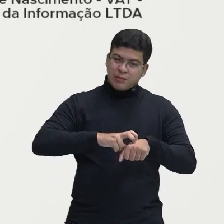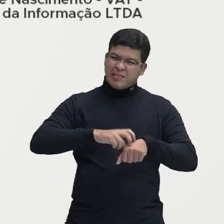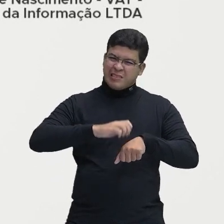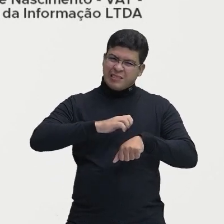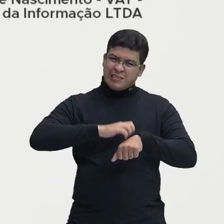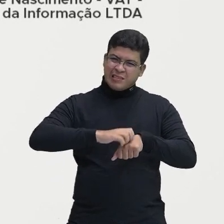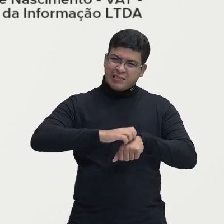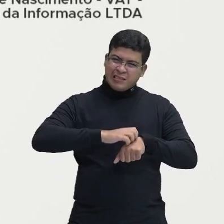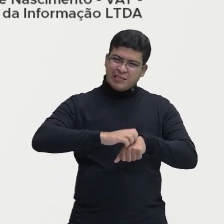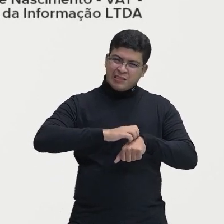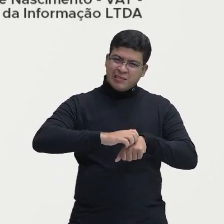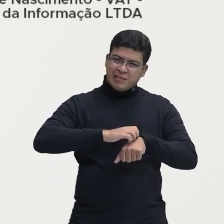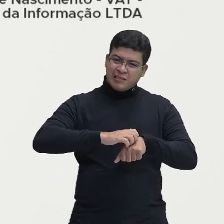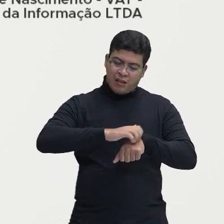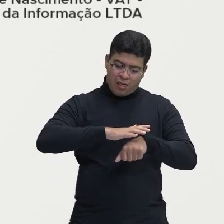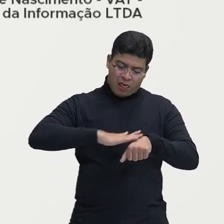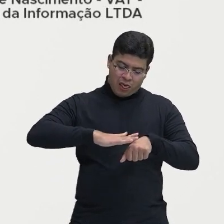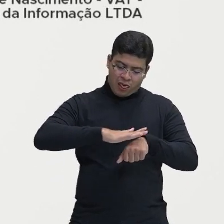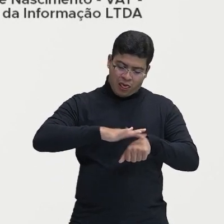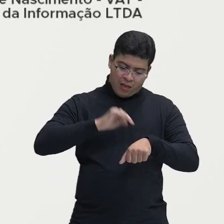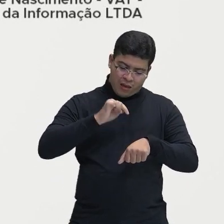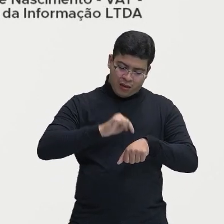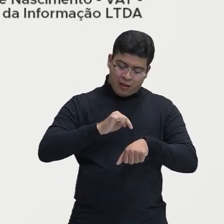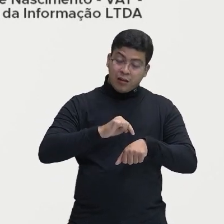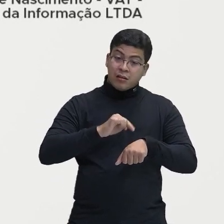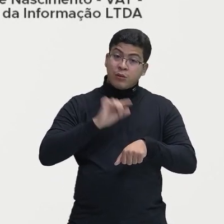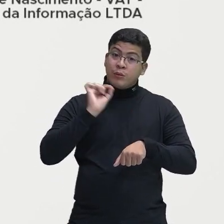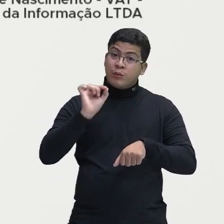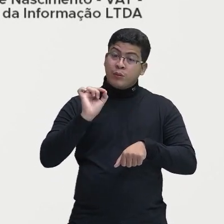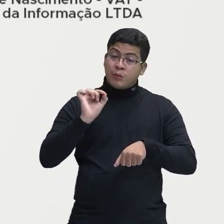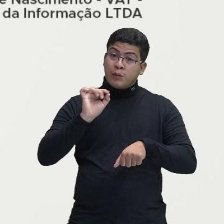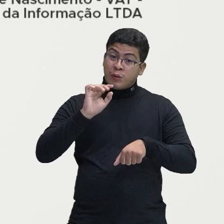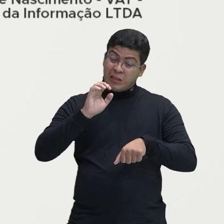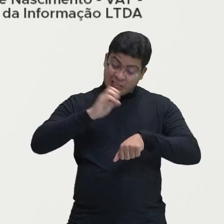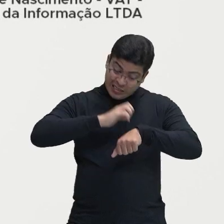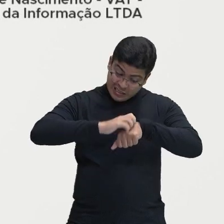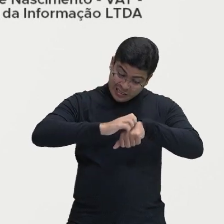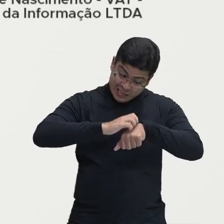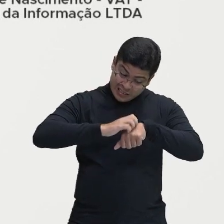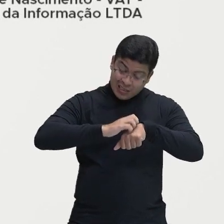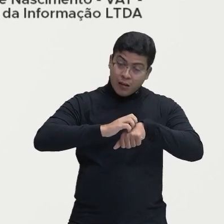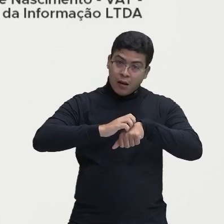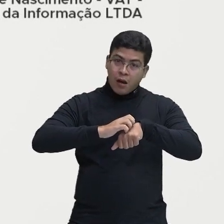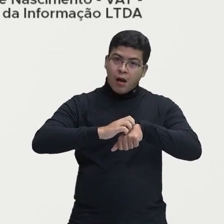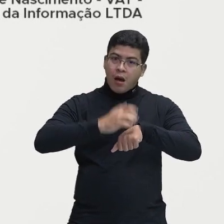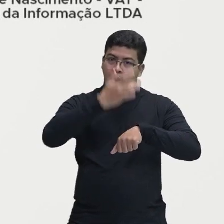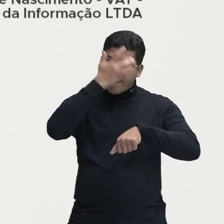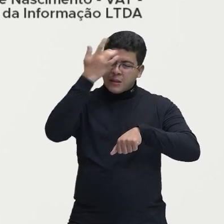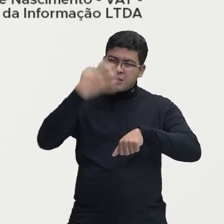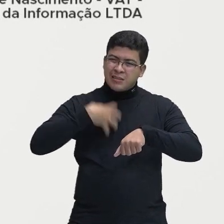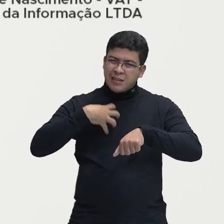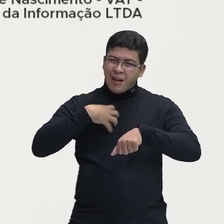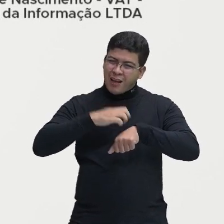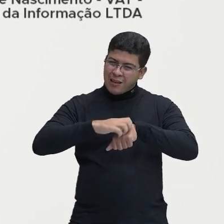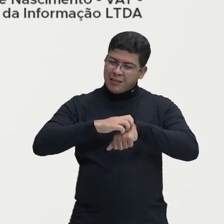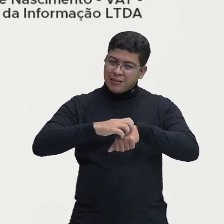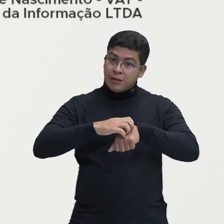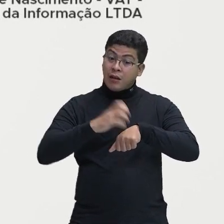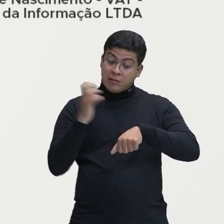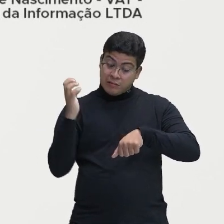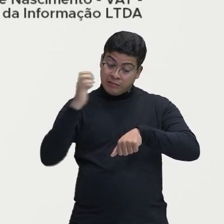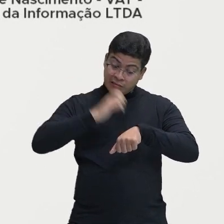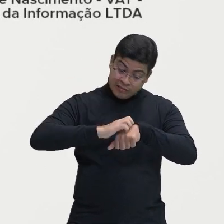certa coceira nessa região. Quando ela vai coçar, alguns poros irão abrir ali na